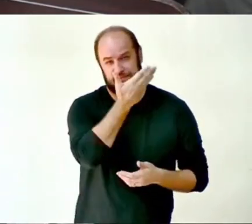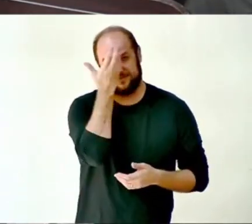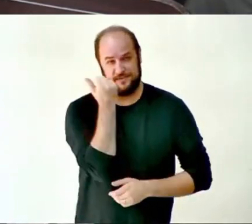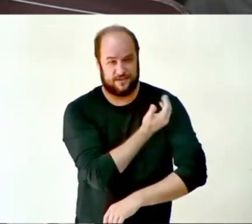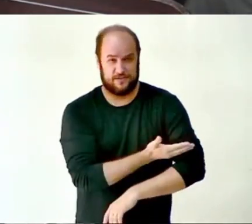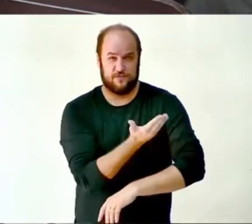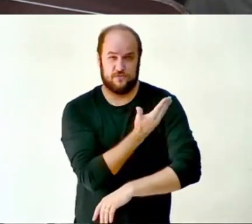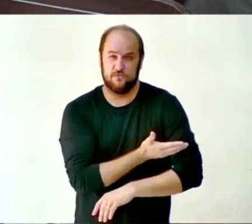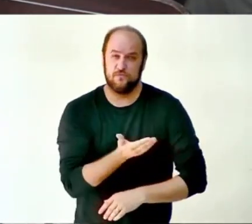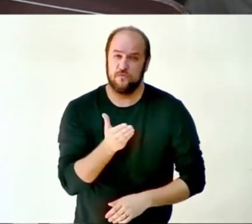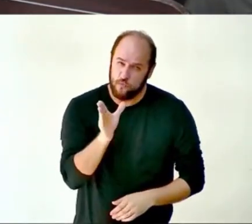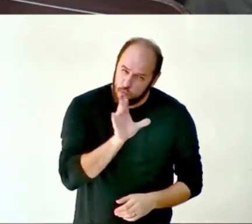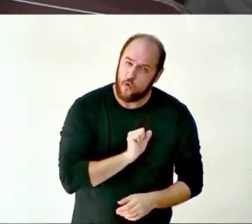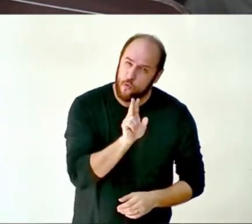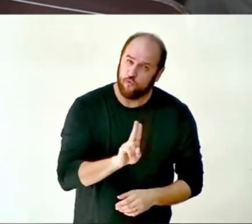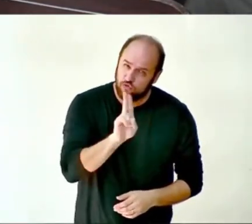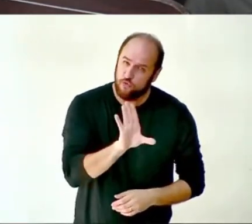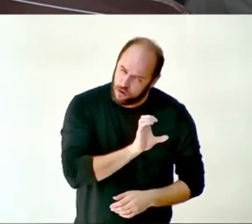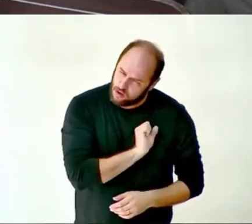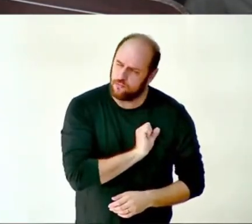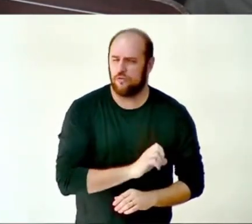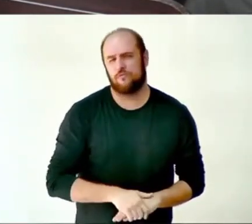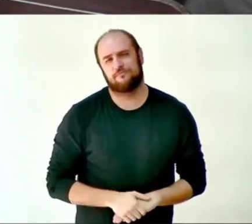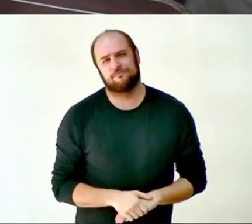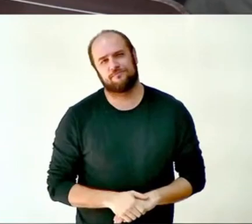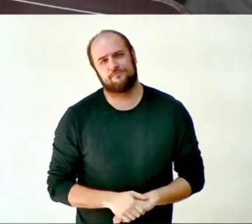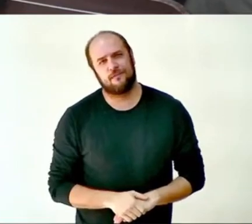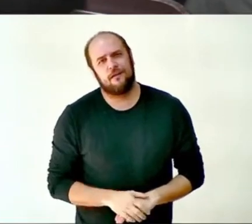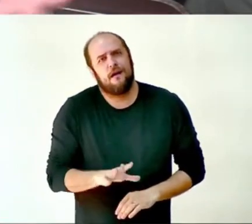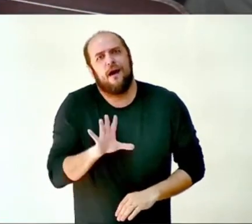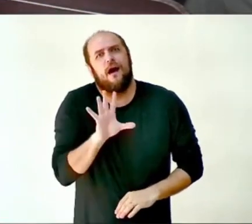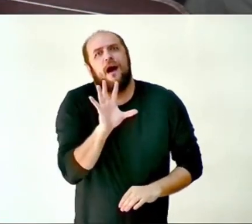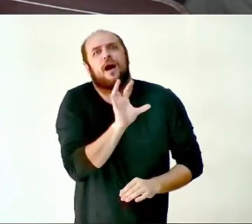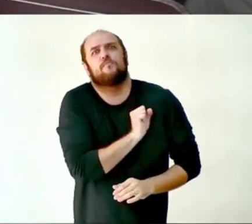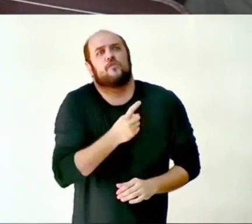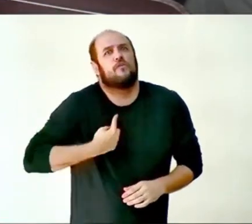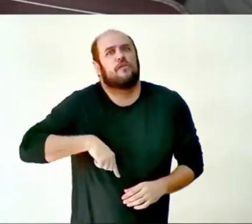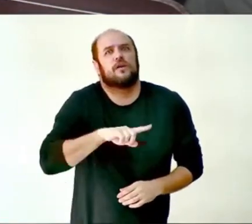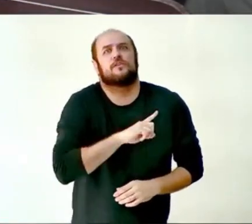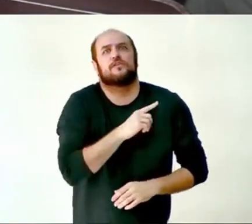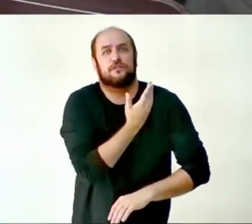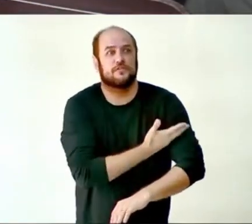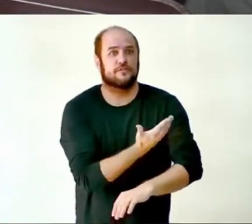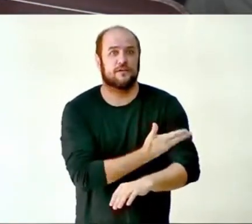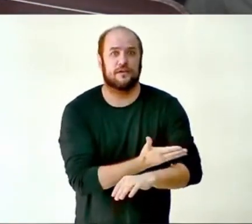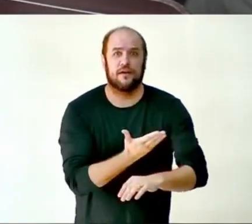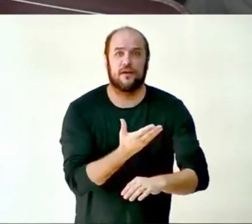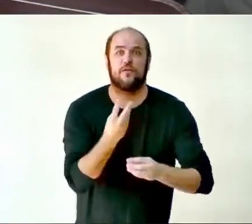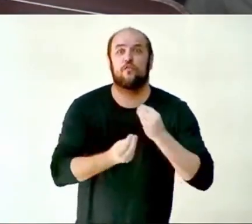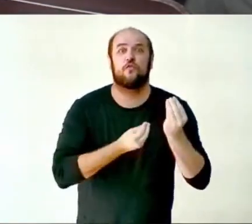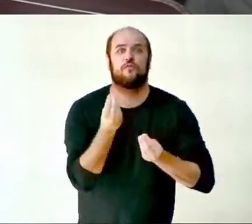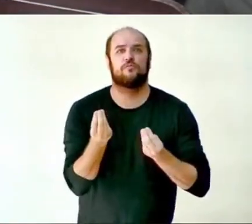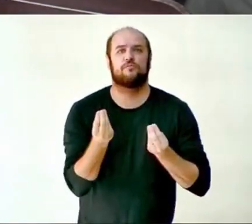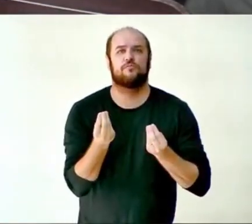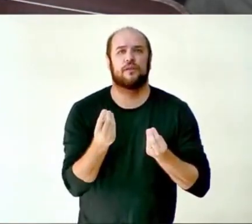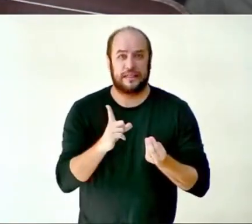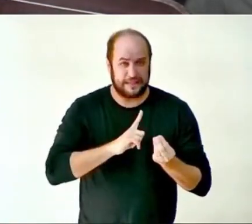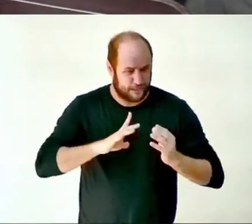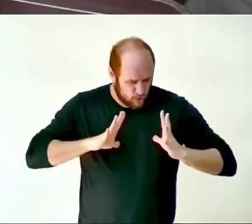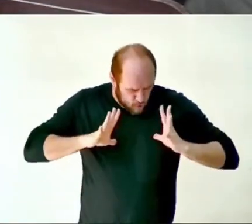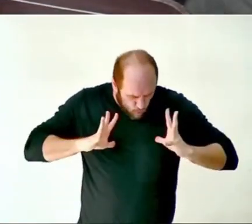amor. Quanto de amor nós temos, meus irmãos, entre nós para exercitar? Eu digo para vocês, todo o